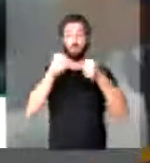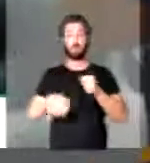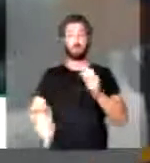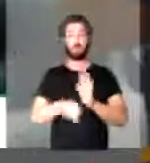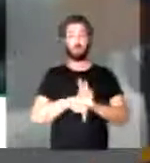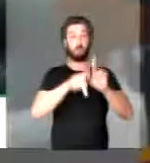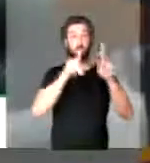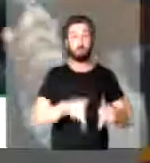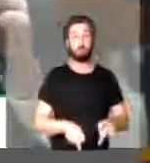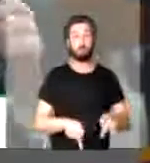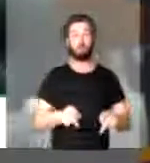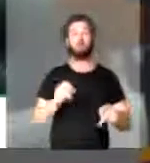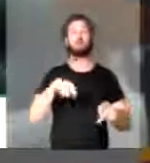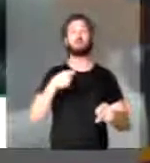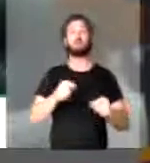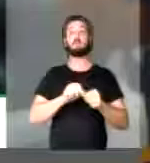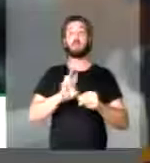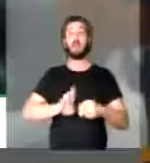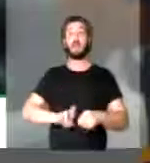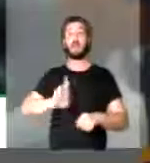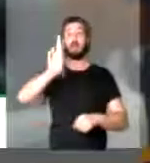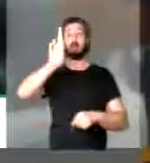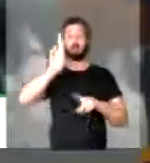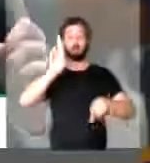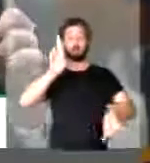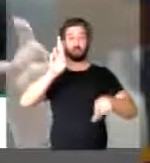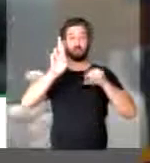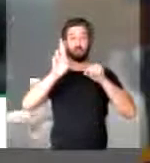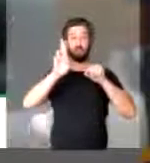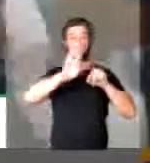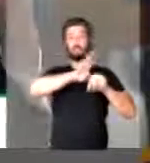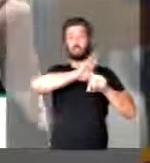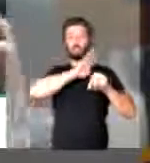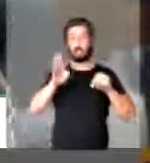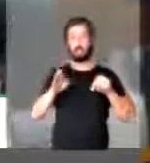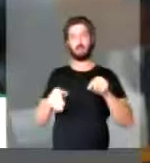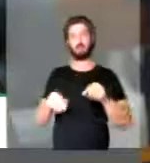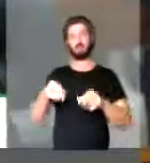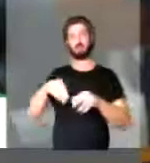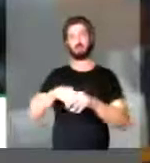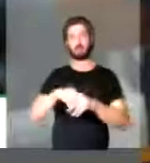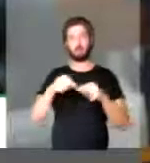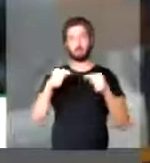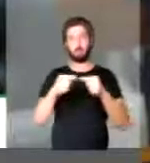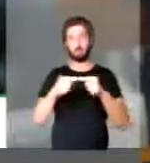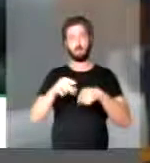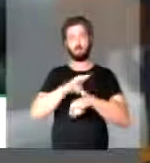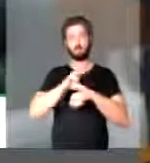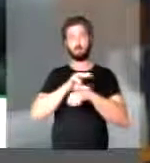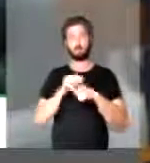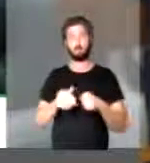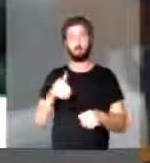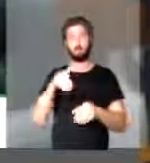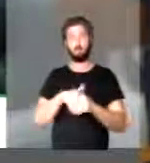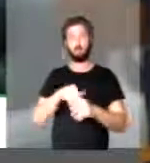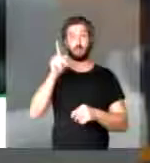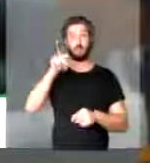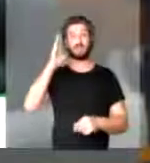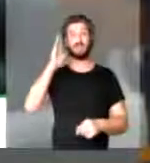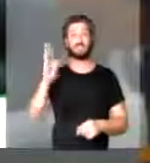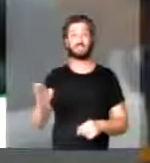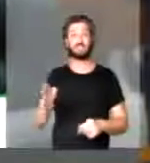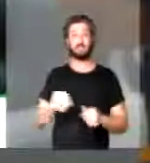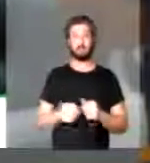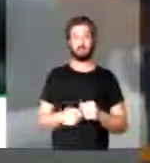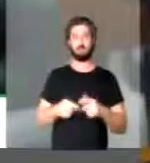emana do povo, que exerce por meio de representantes eleitos ou diretamente no termo desta Constituição. O voto tem que ser